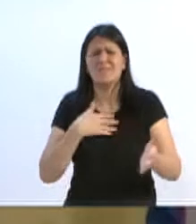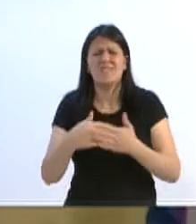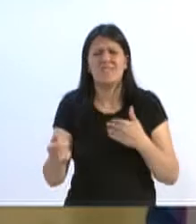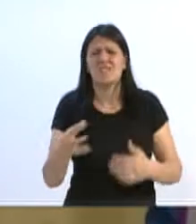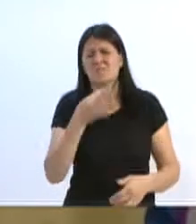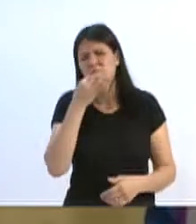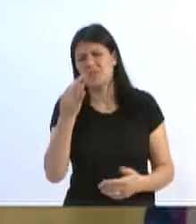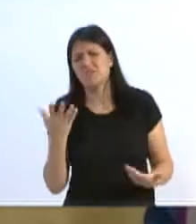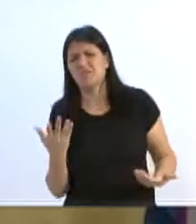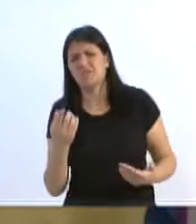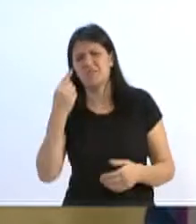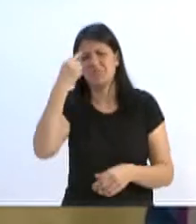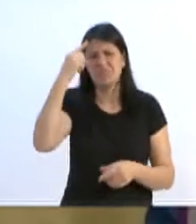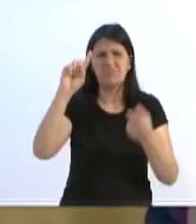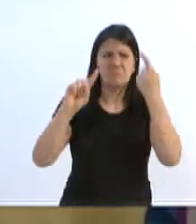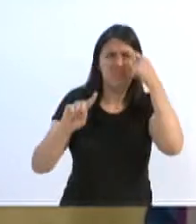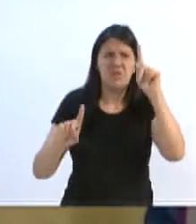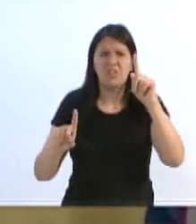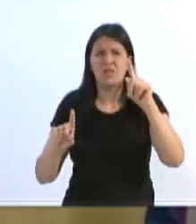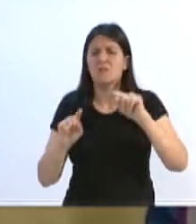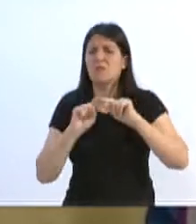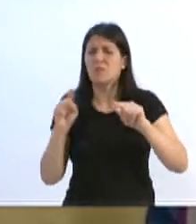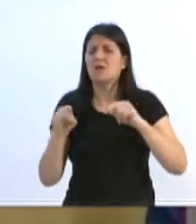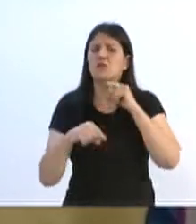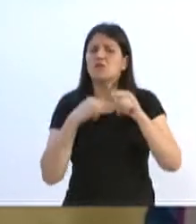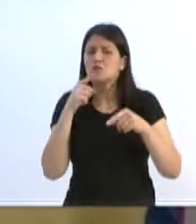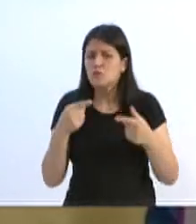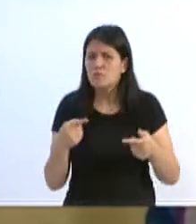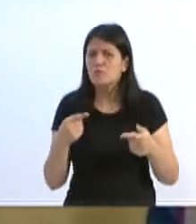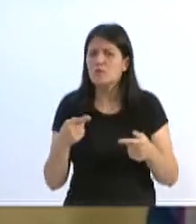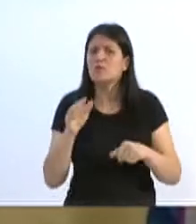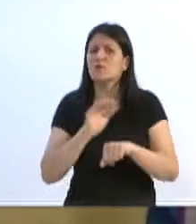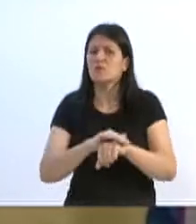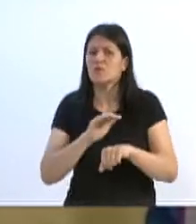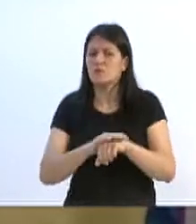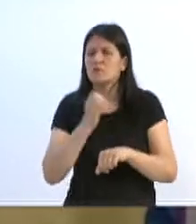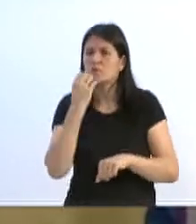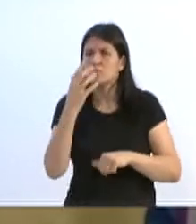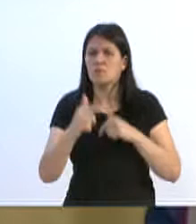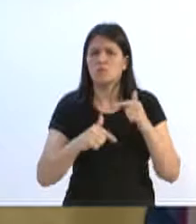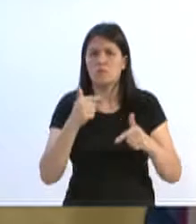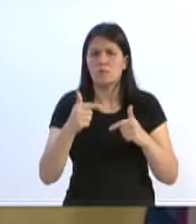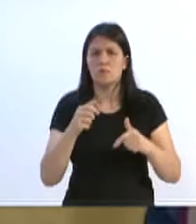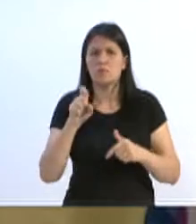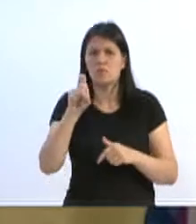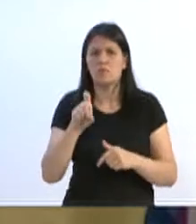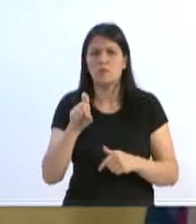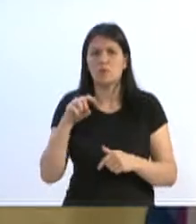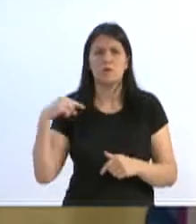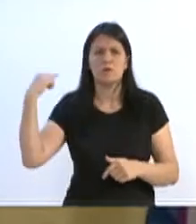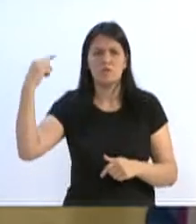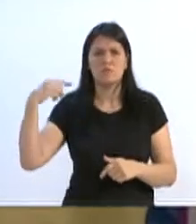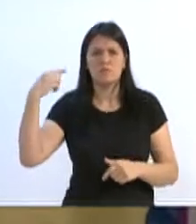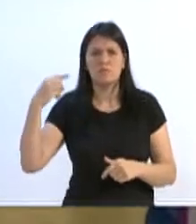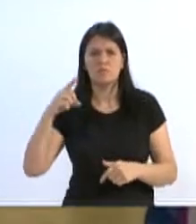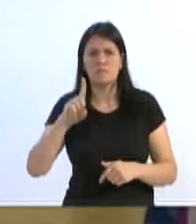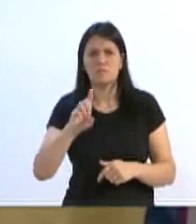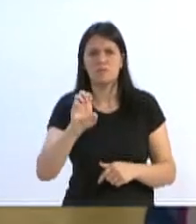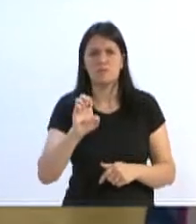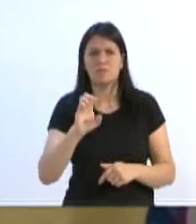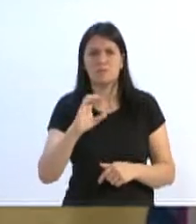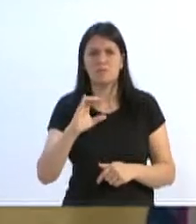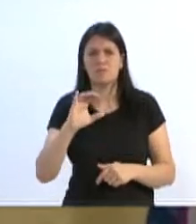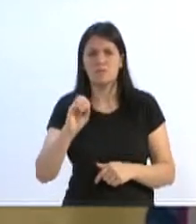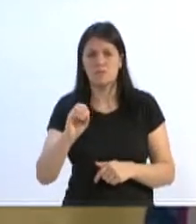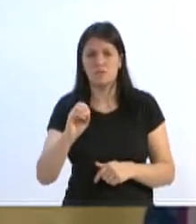situação lá não se tem dúvida que fará um bom trabalho em prol da nossa cidade e região como o deputado o ex deputado décio lima fez e hospitais ganharam com isso a